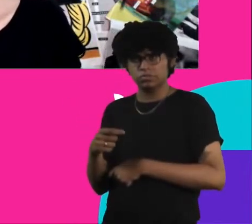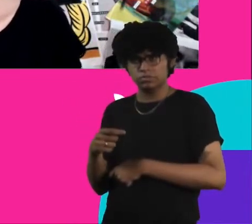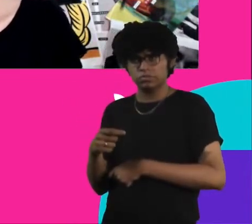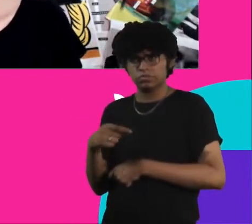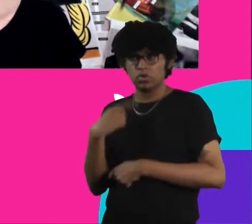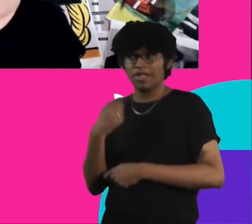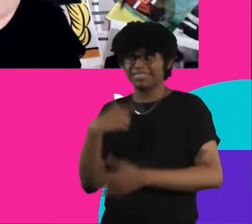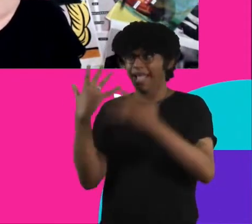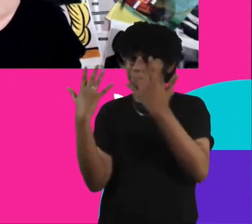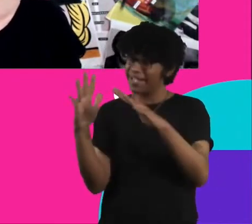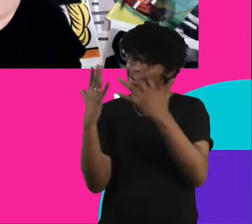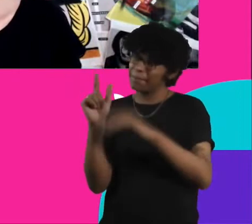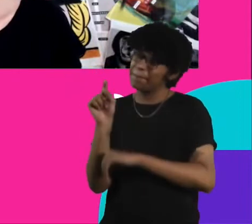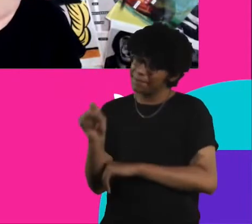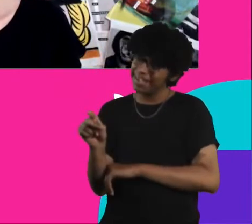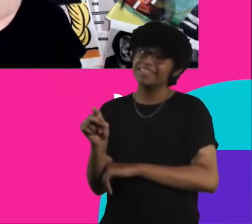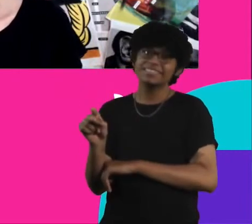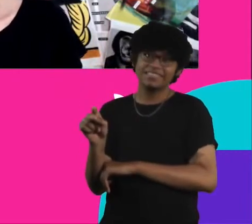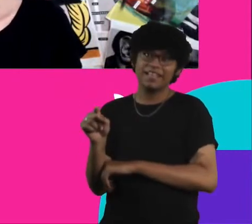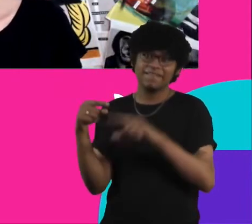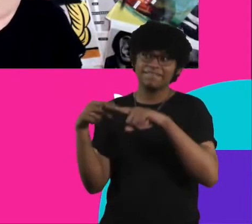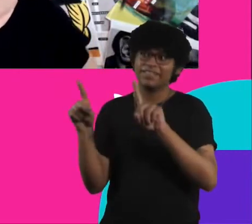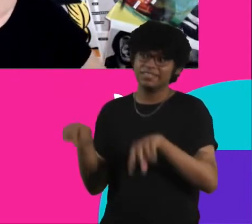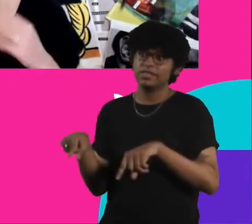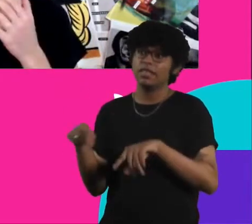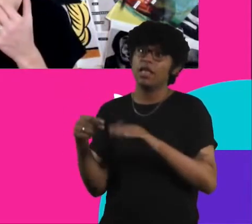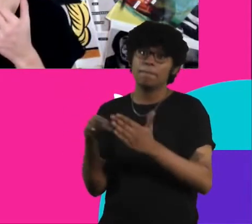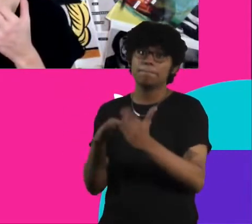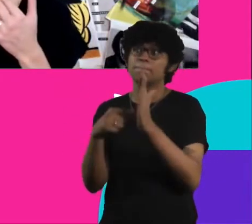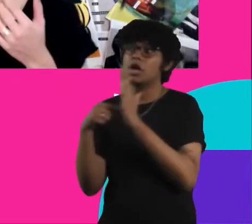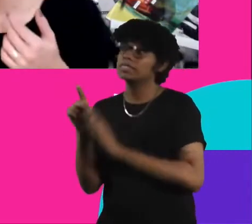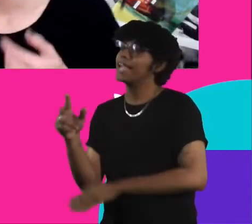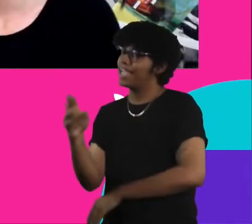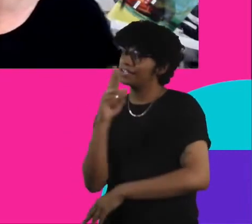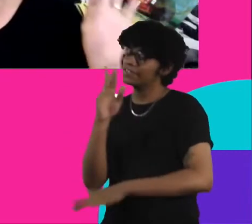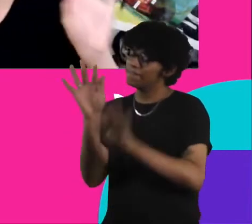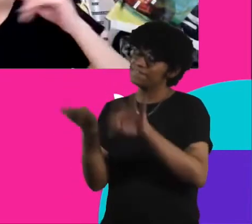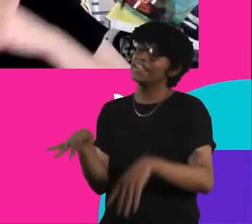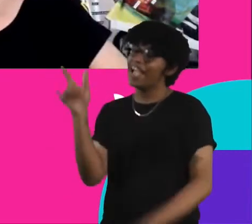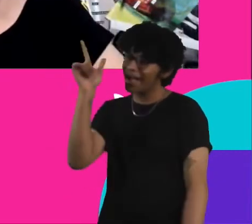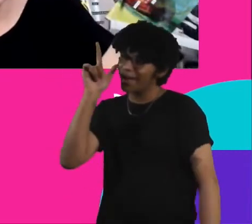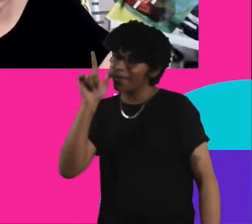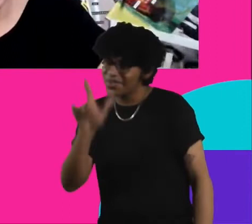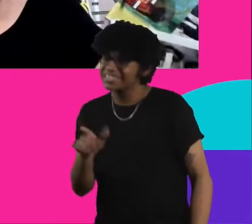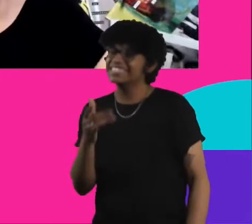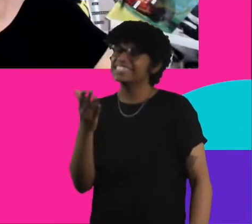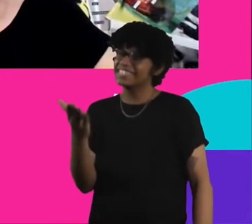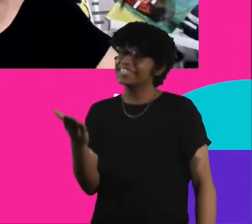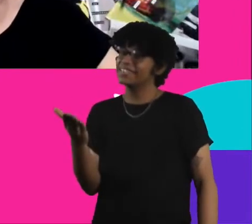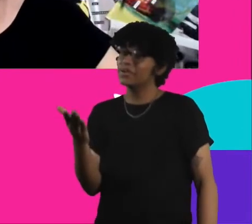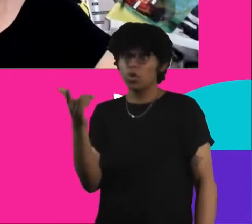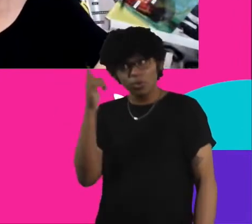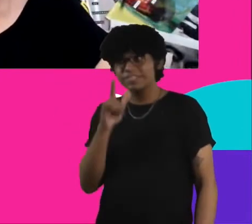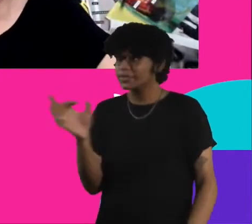só parabeniza sempre quando a funcionária ou o funcionário apresenta ali o resultado final de que conseguiu o